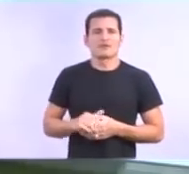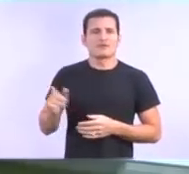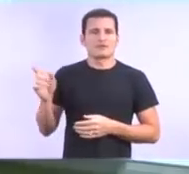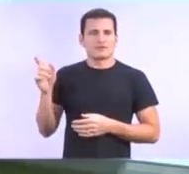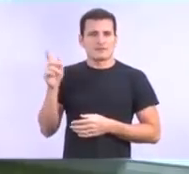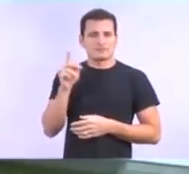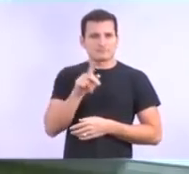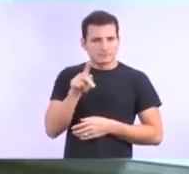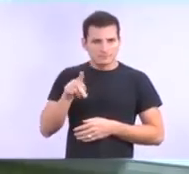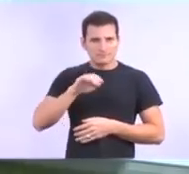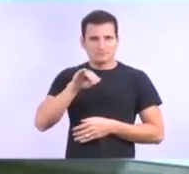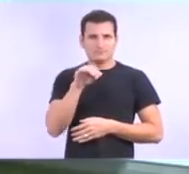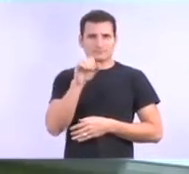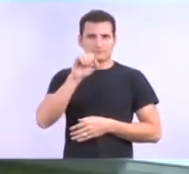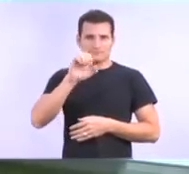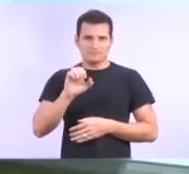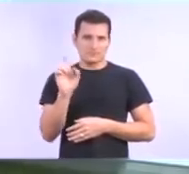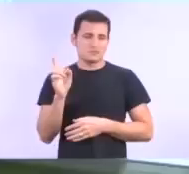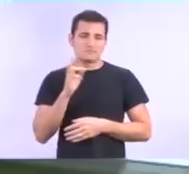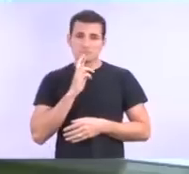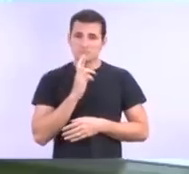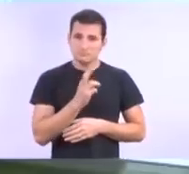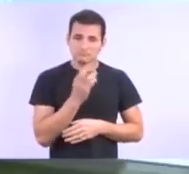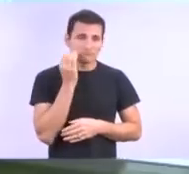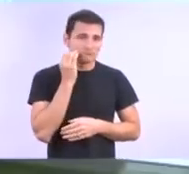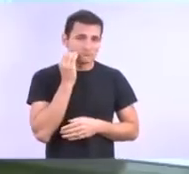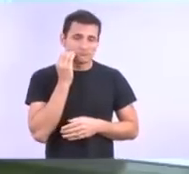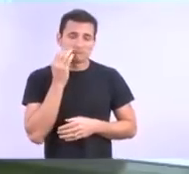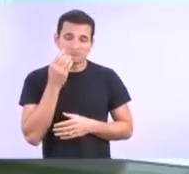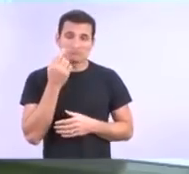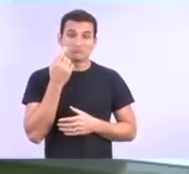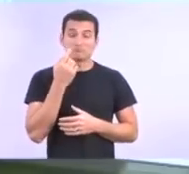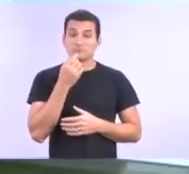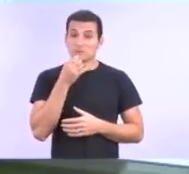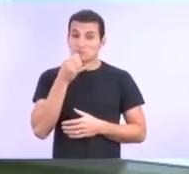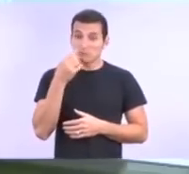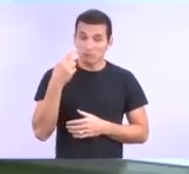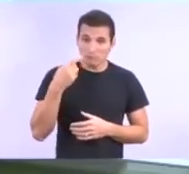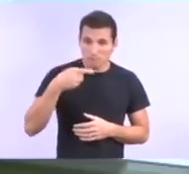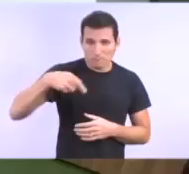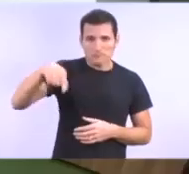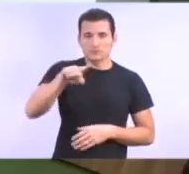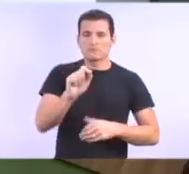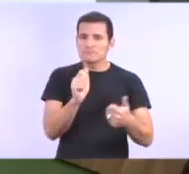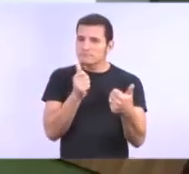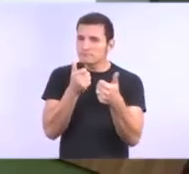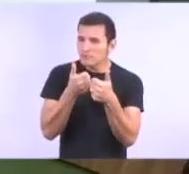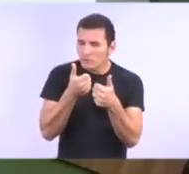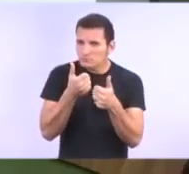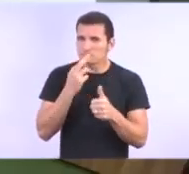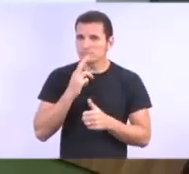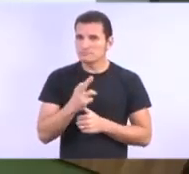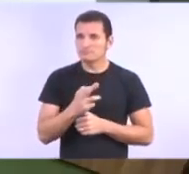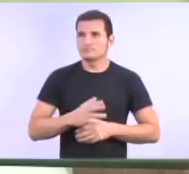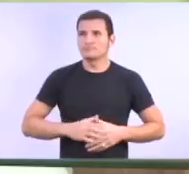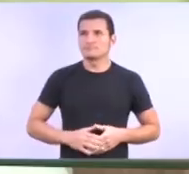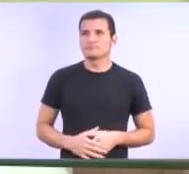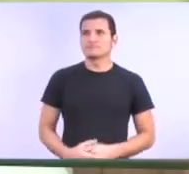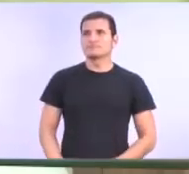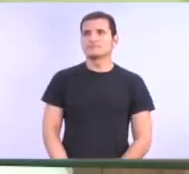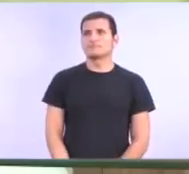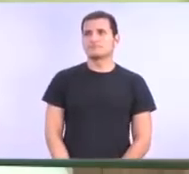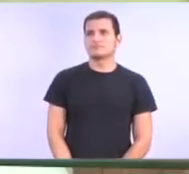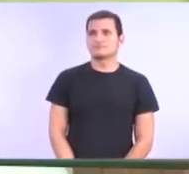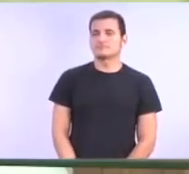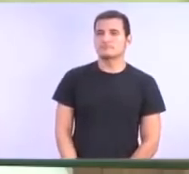aqui um genérico aí, vamos ver se vocês chegaram perto aí do que a gente conversou aí, vamos lá. Tá, pessoal, bom,